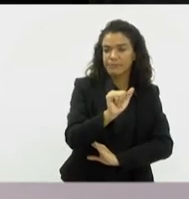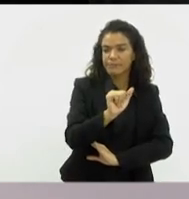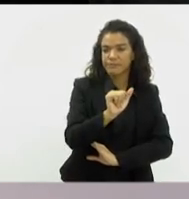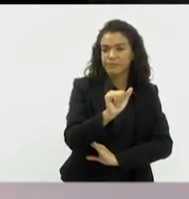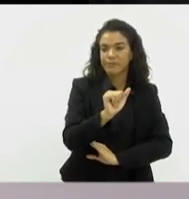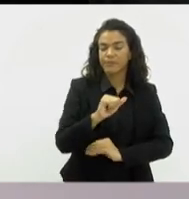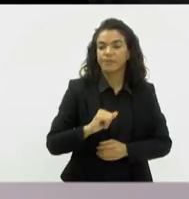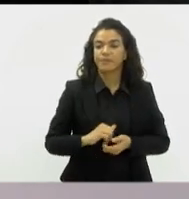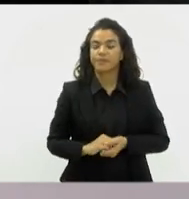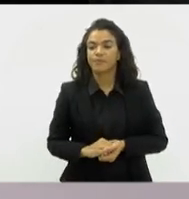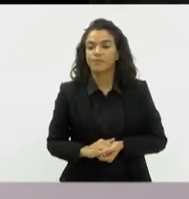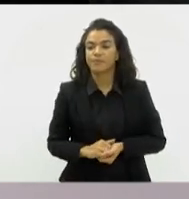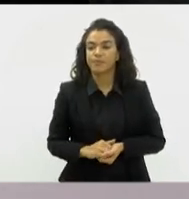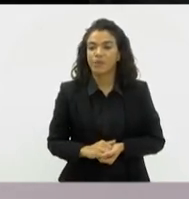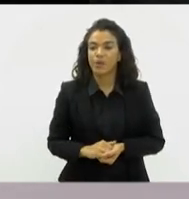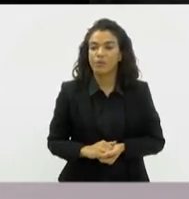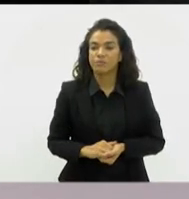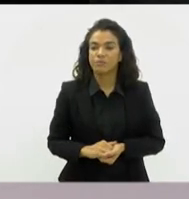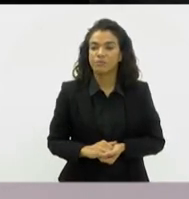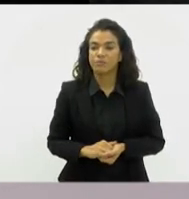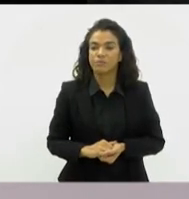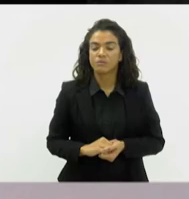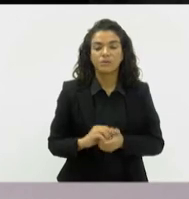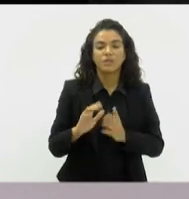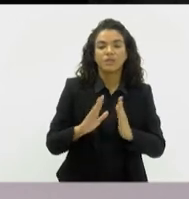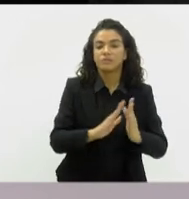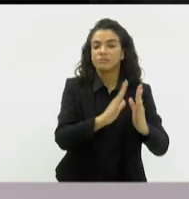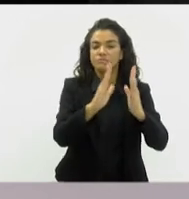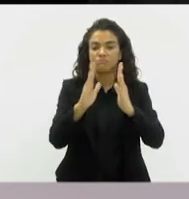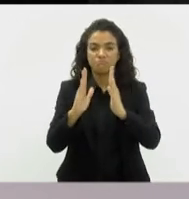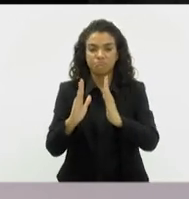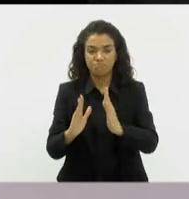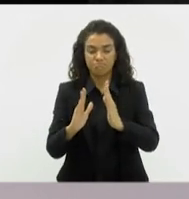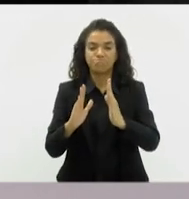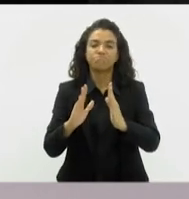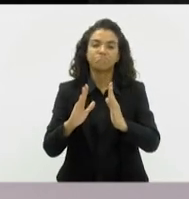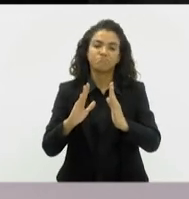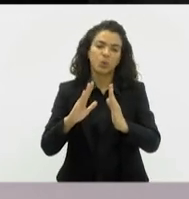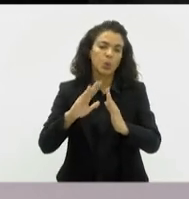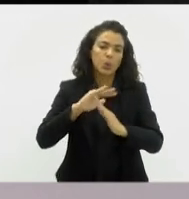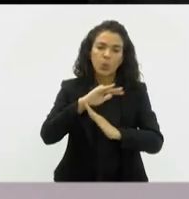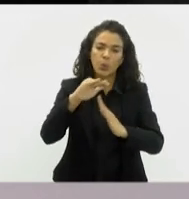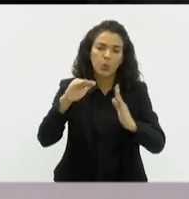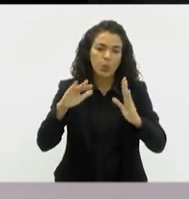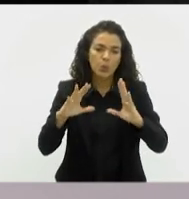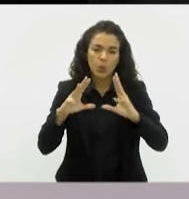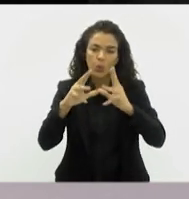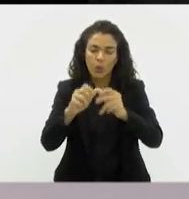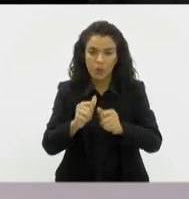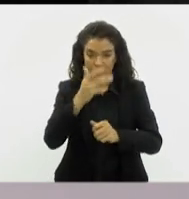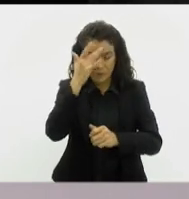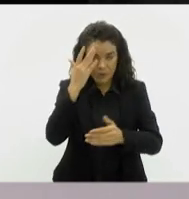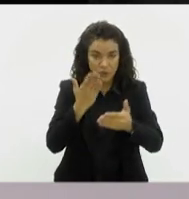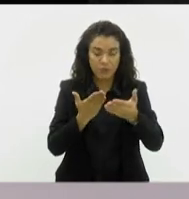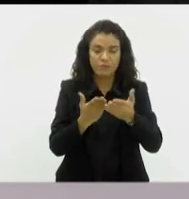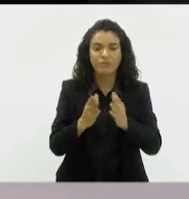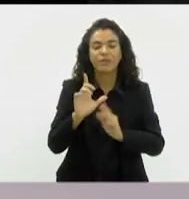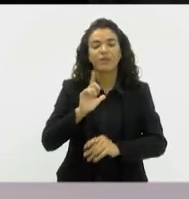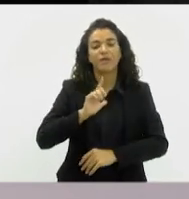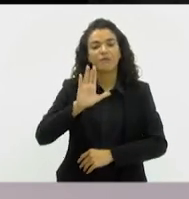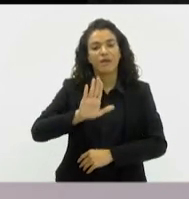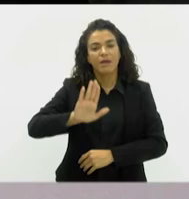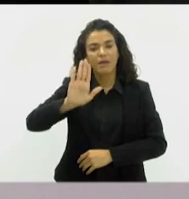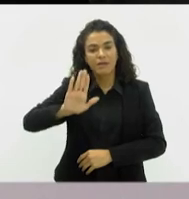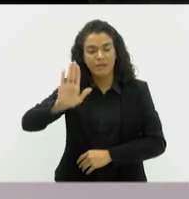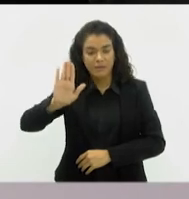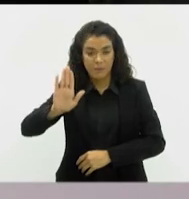atuação. E, posteriormente, com todos os candidatos, né, com a candidatura validada, foi feita a eleição